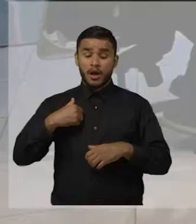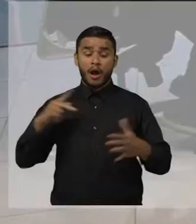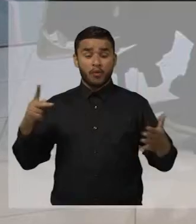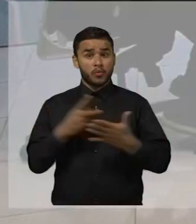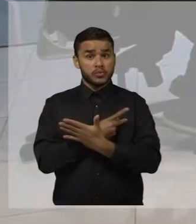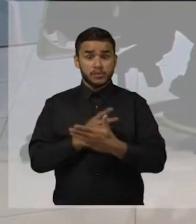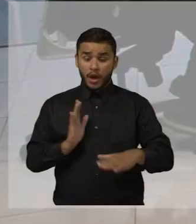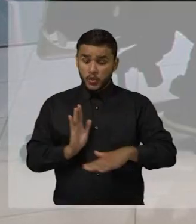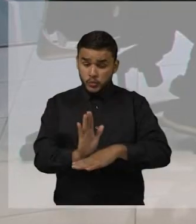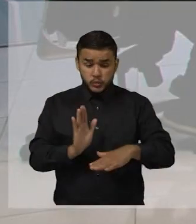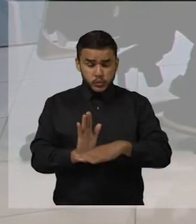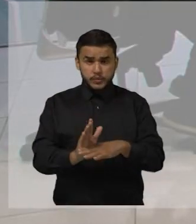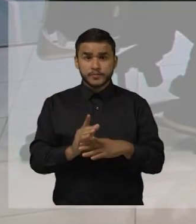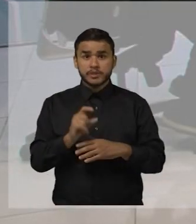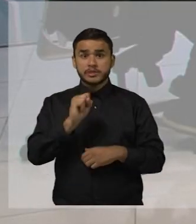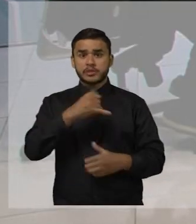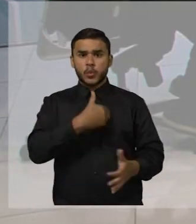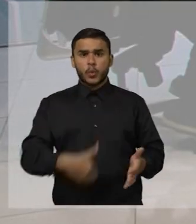Estado brasileiro